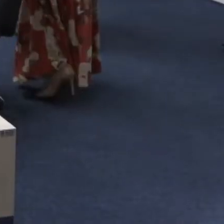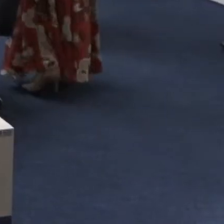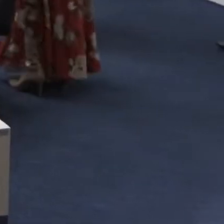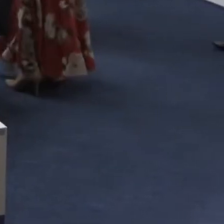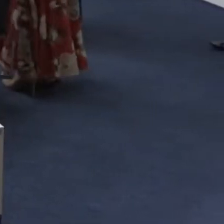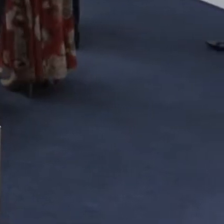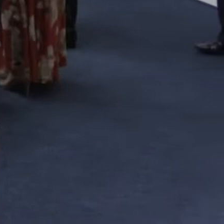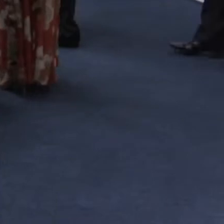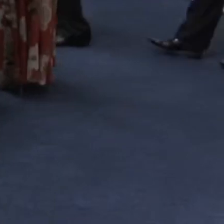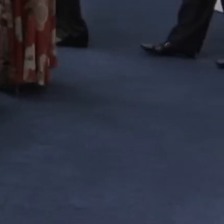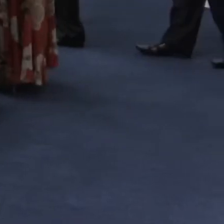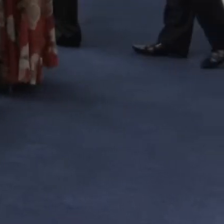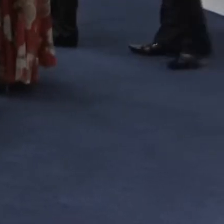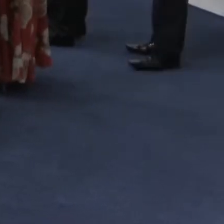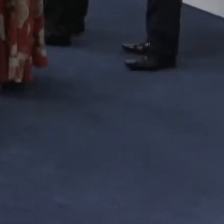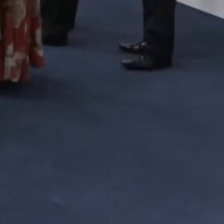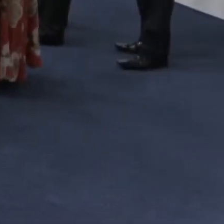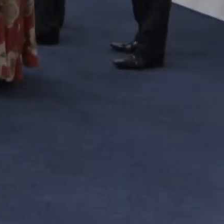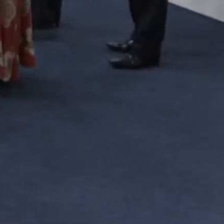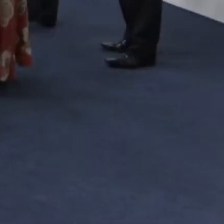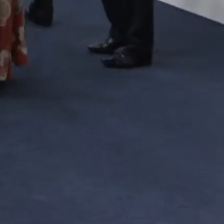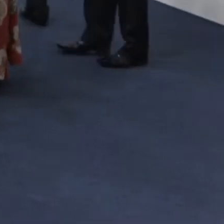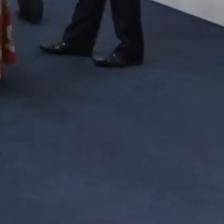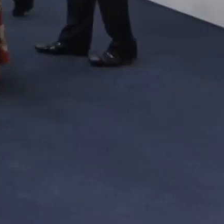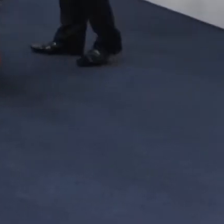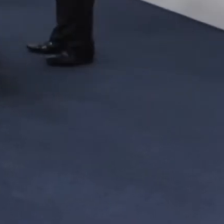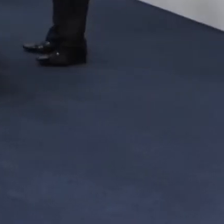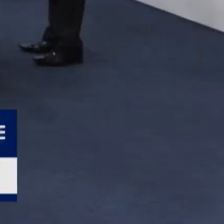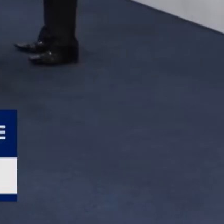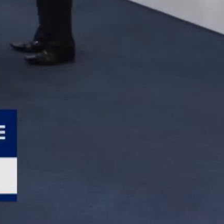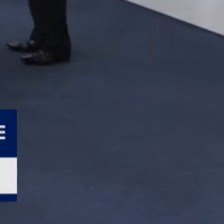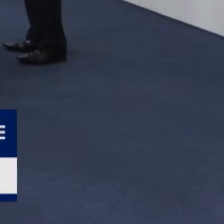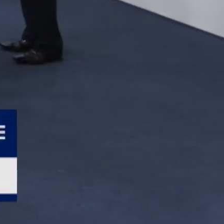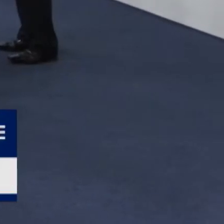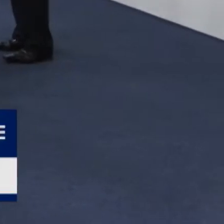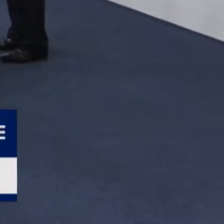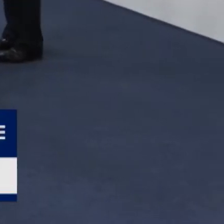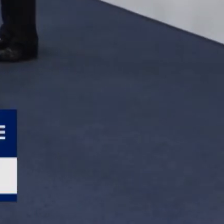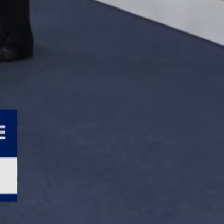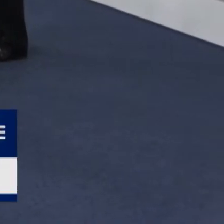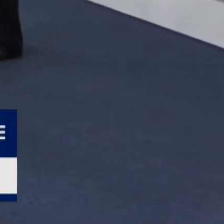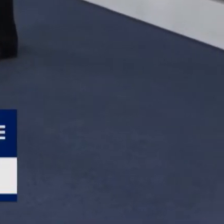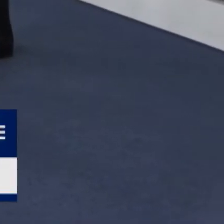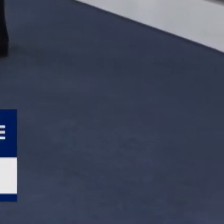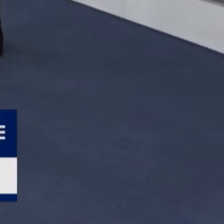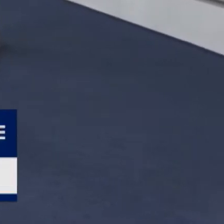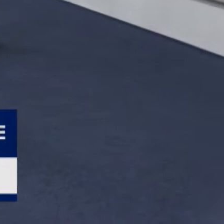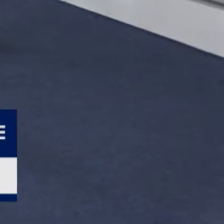Thank you.